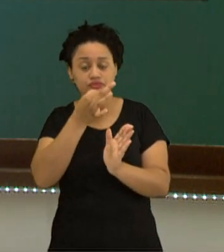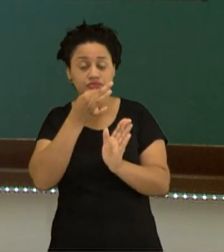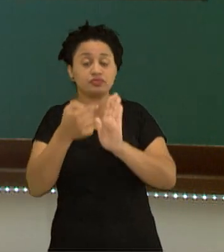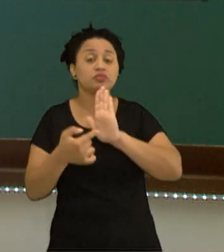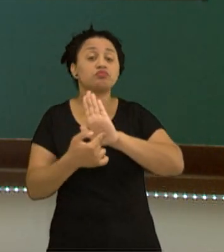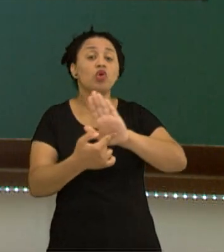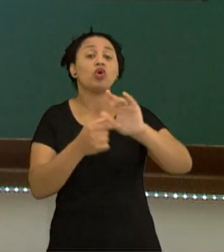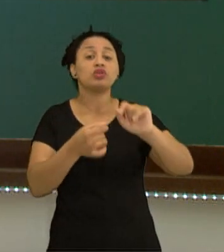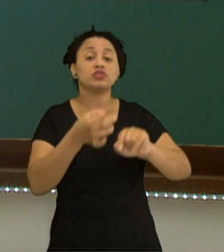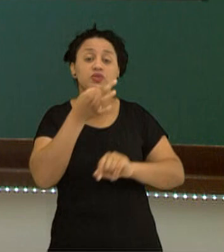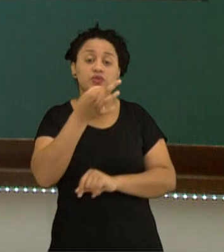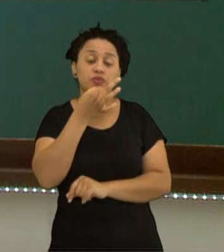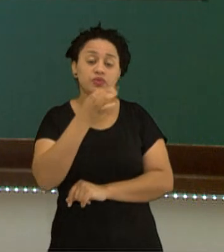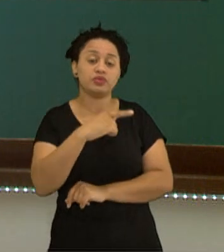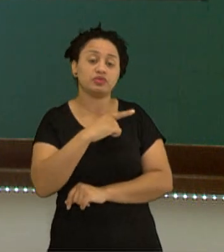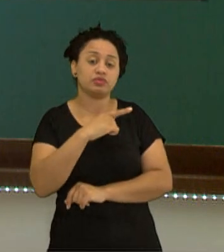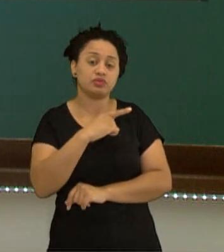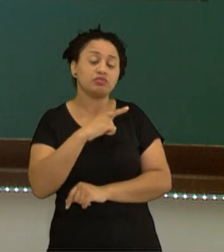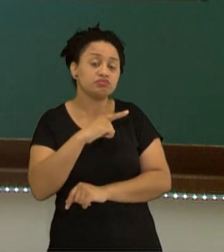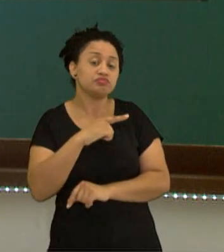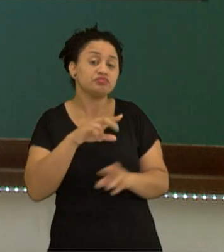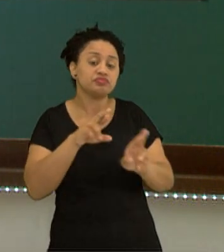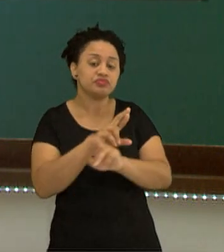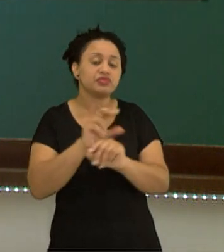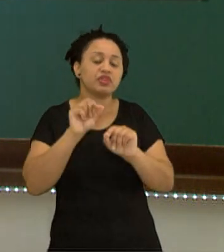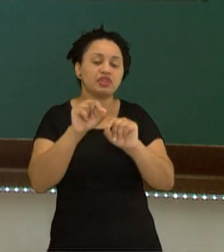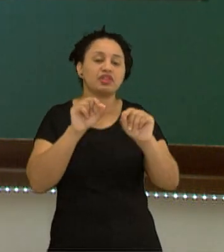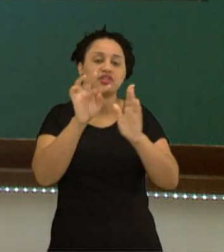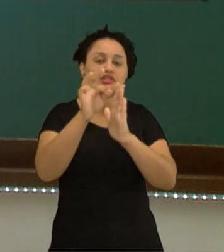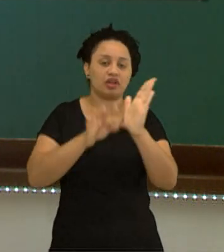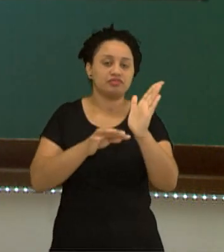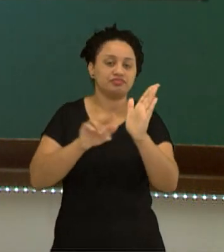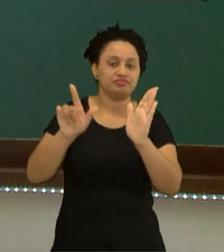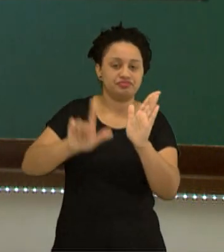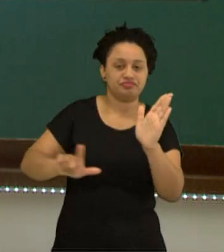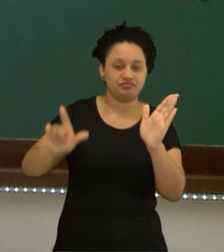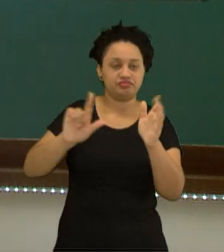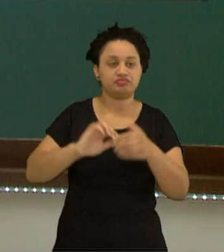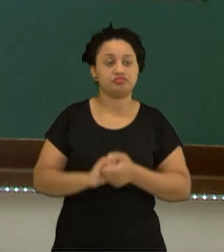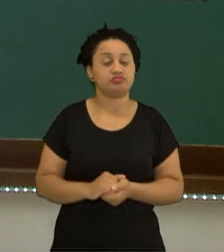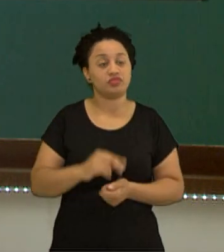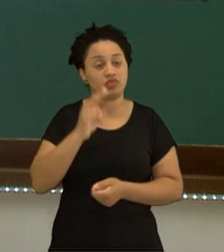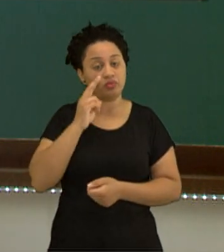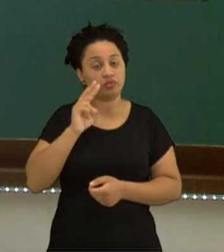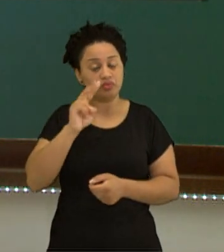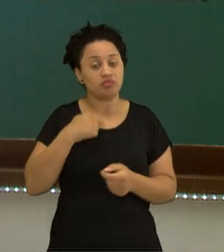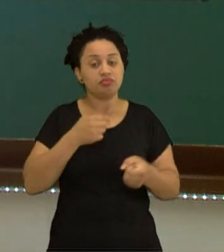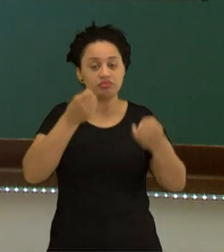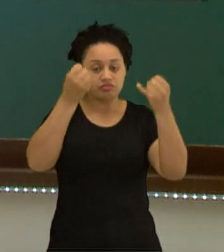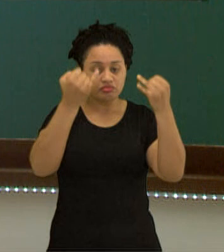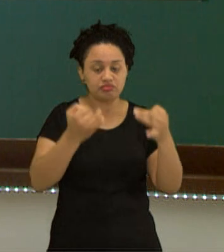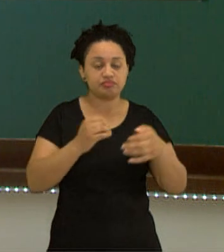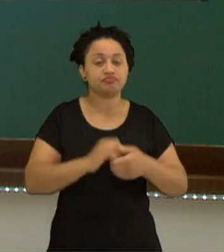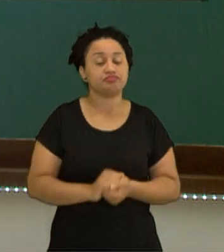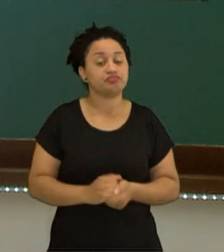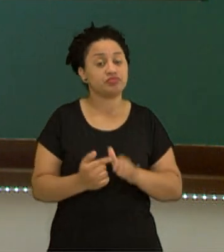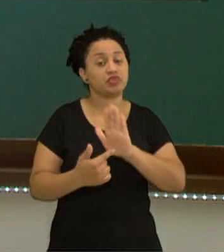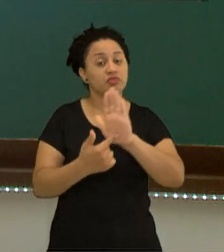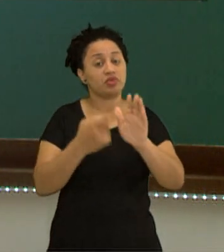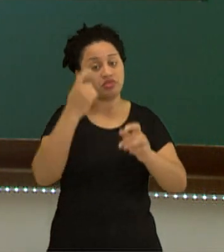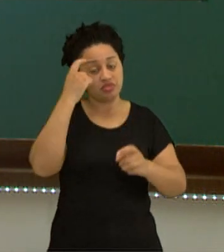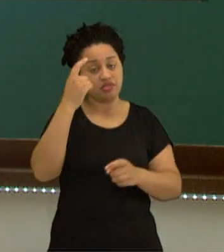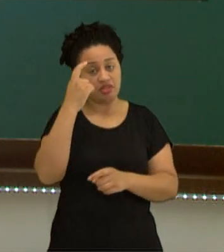a opinião em relação a uma obra literária. Vejamos aqui uma definição. Então, se expõe